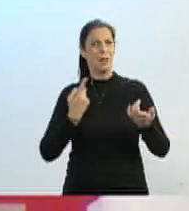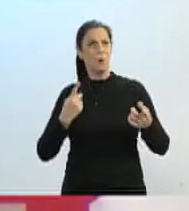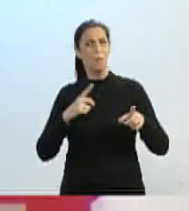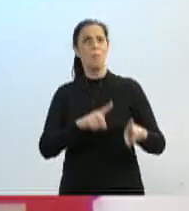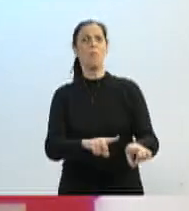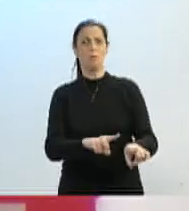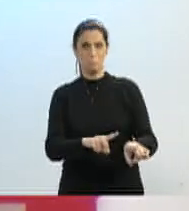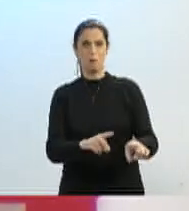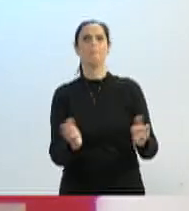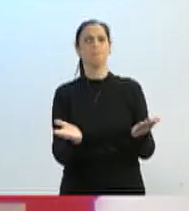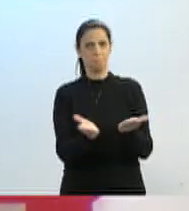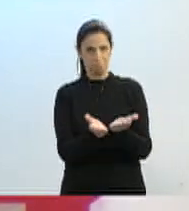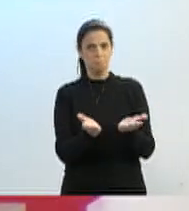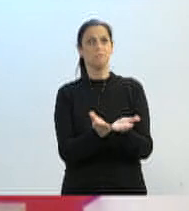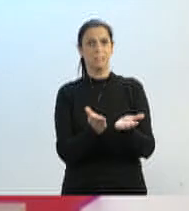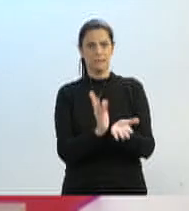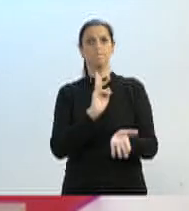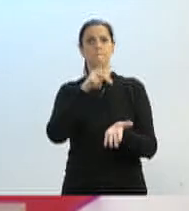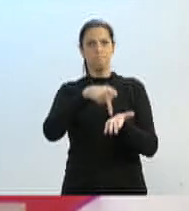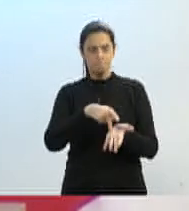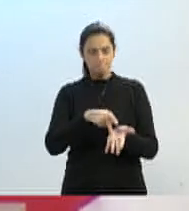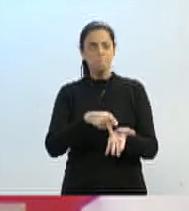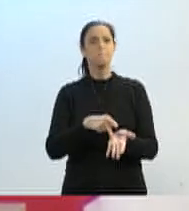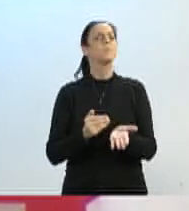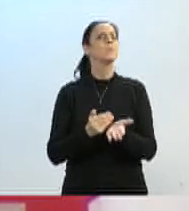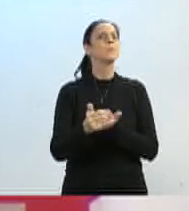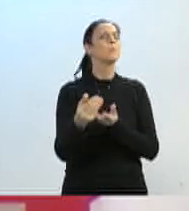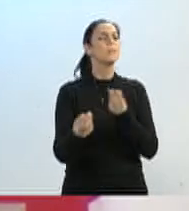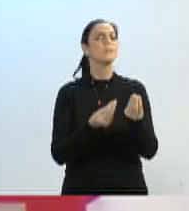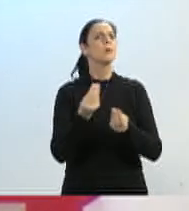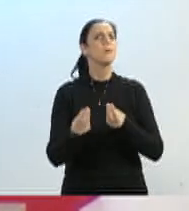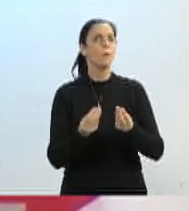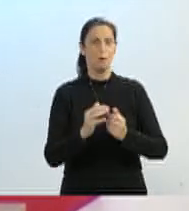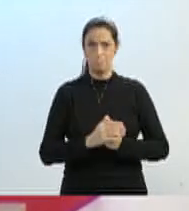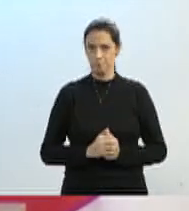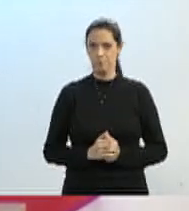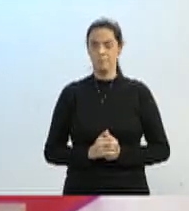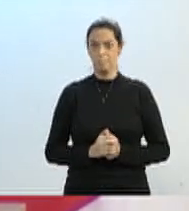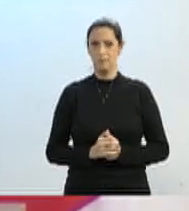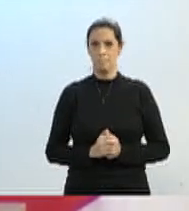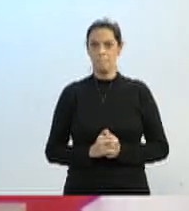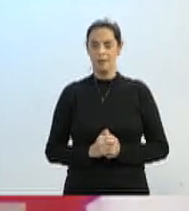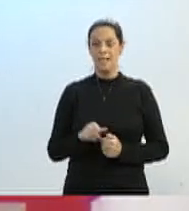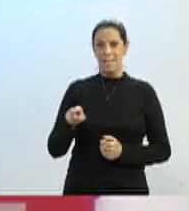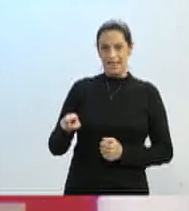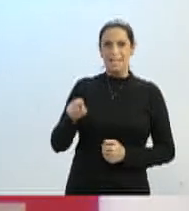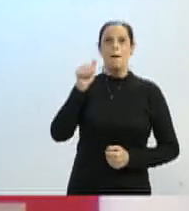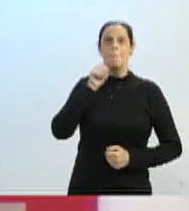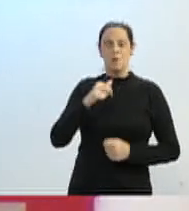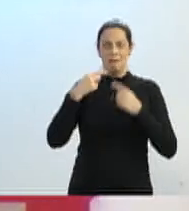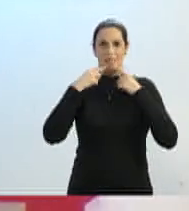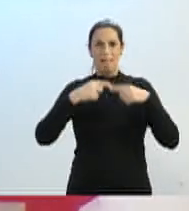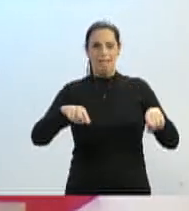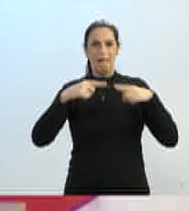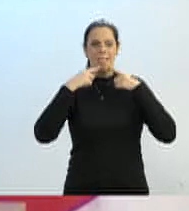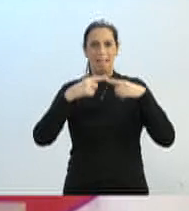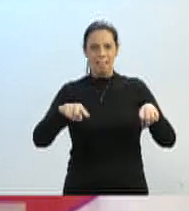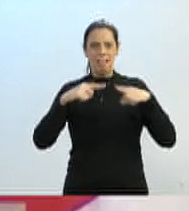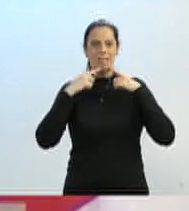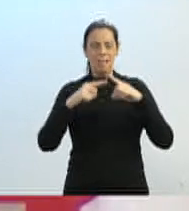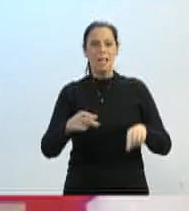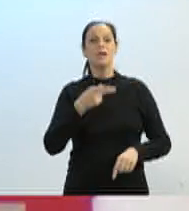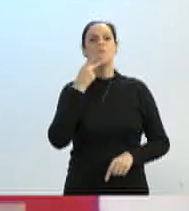abuso concreto começa com uma ideia, como, por exemplo, a infeliz fala da reclamante, que diz que